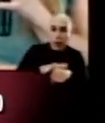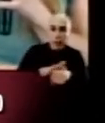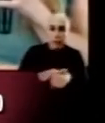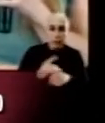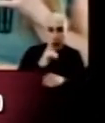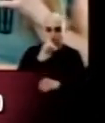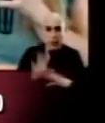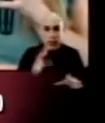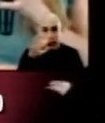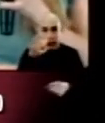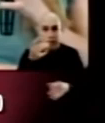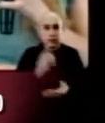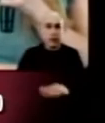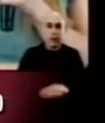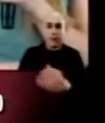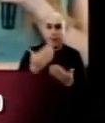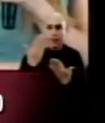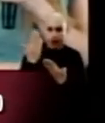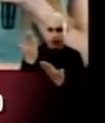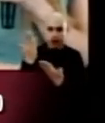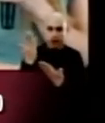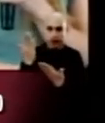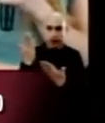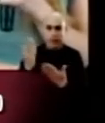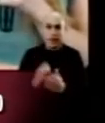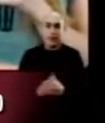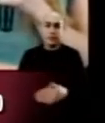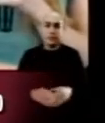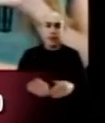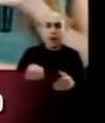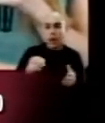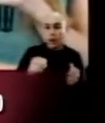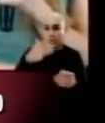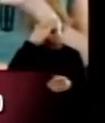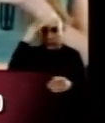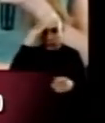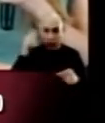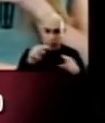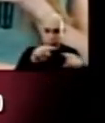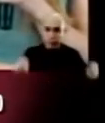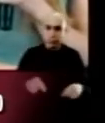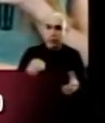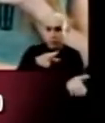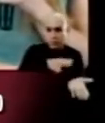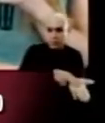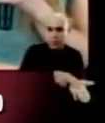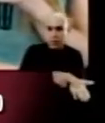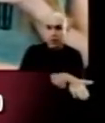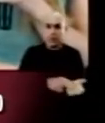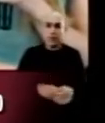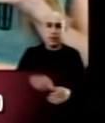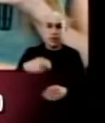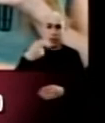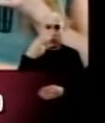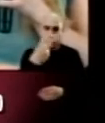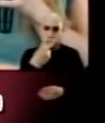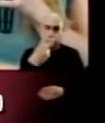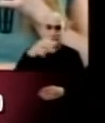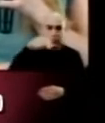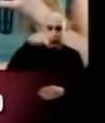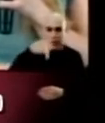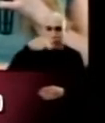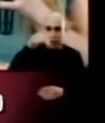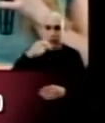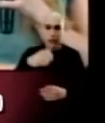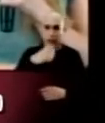descendência. Próximo. Então, em relação aos internados acumulados, temos no momento, né, 277 pessoas com